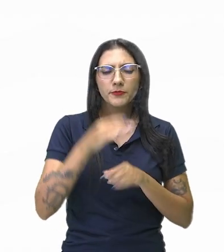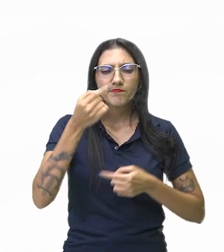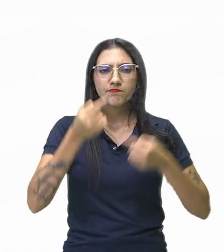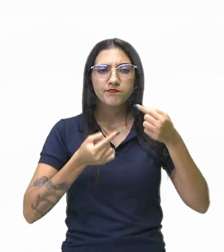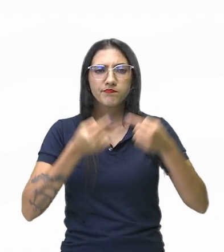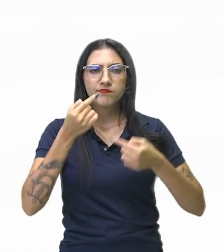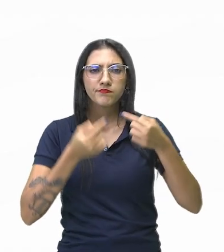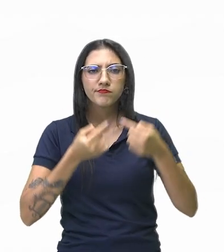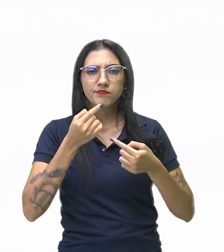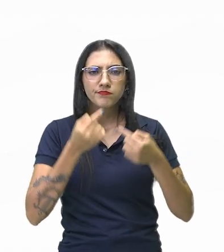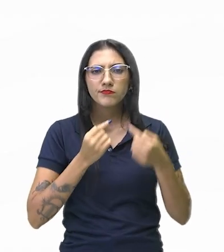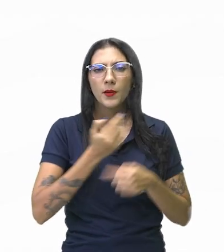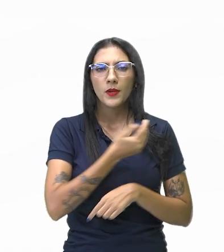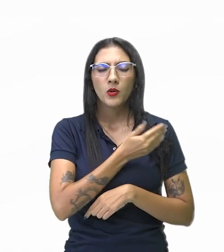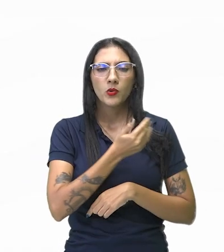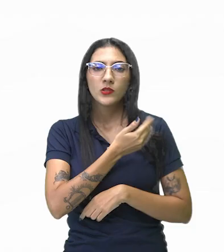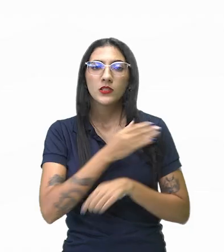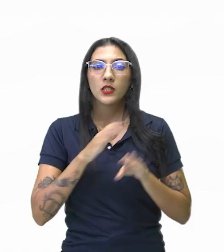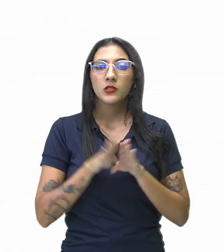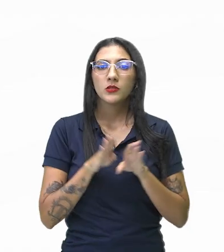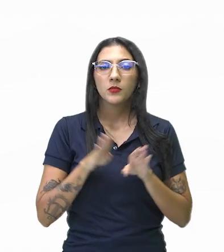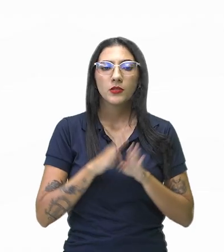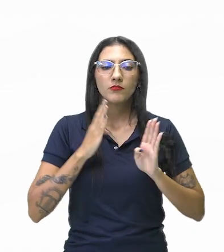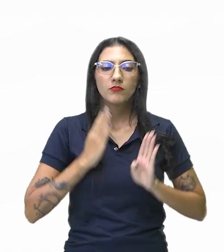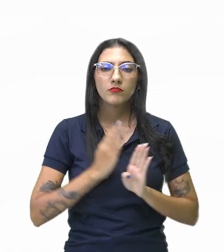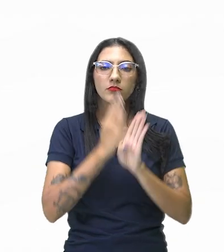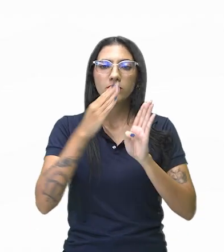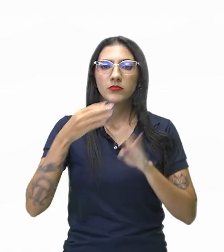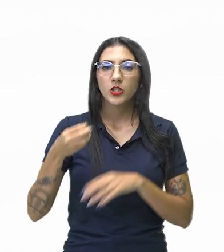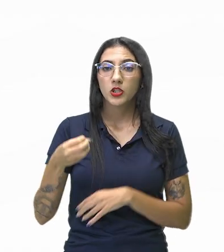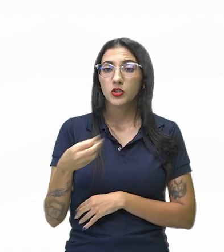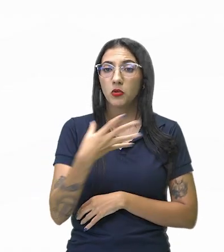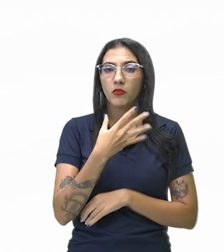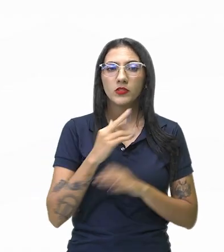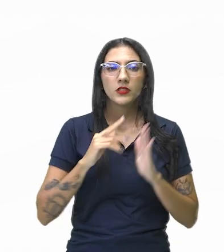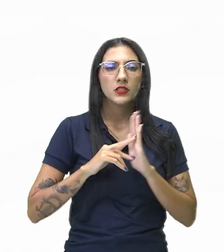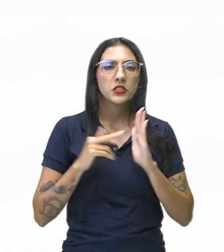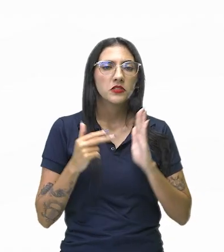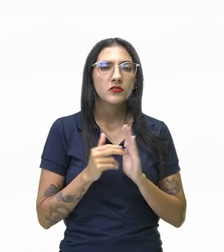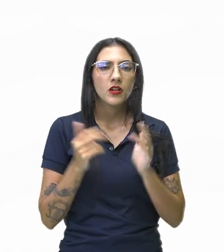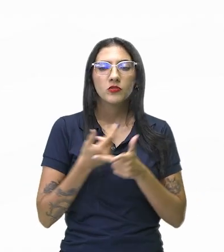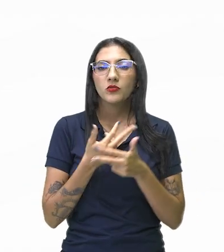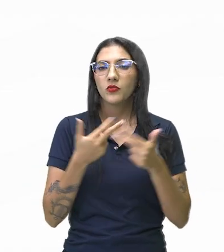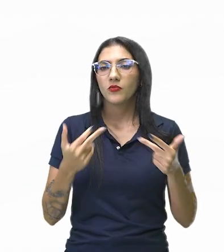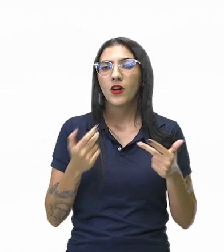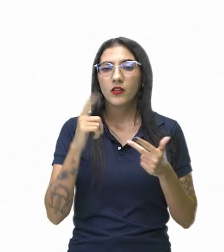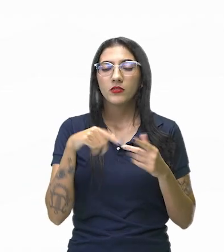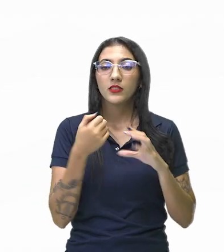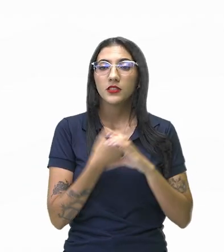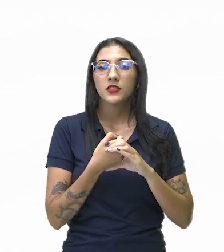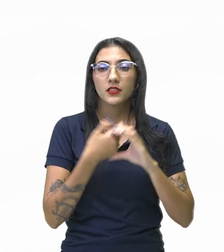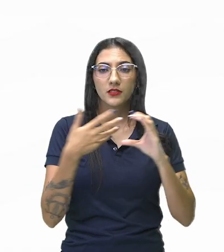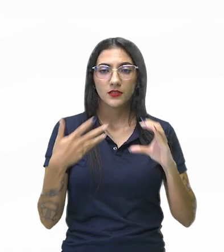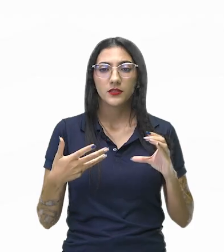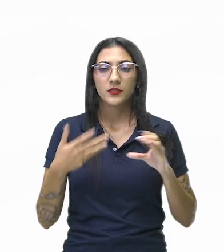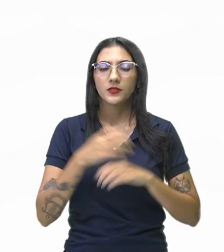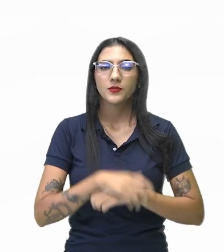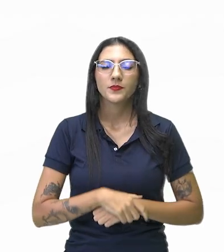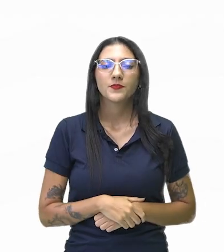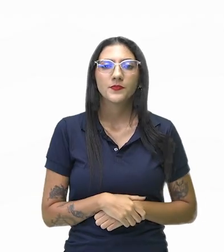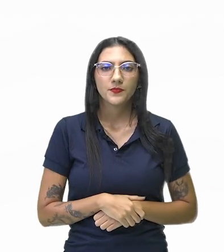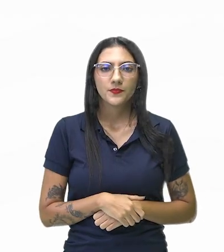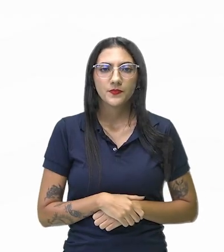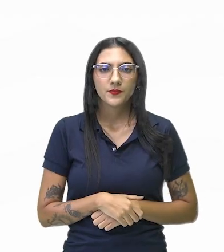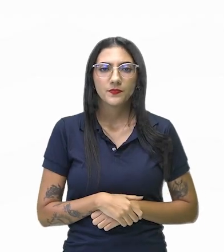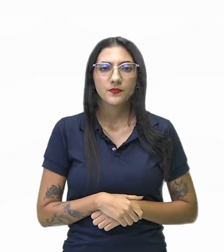confrontar conceitos e descobrir novos significados nos discursos estéticos.